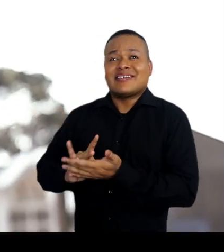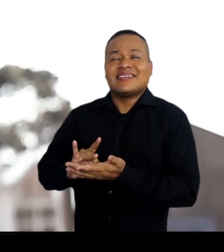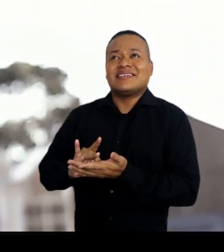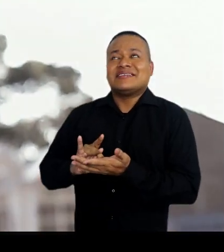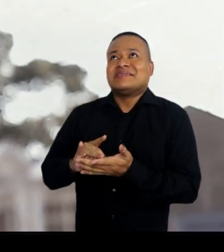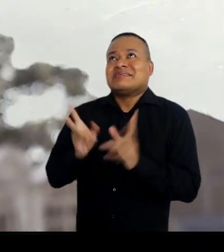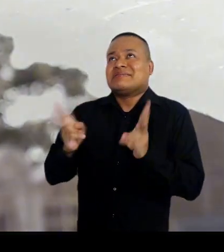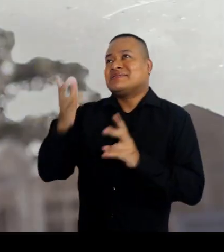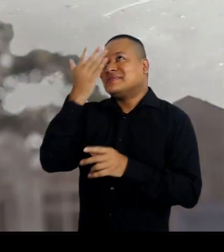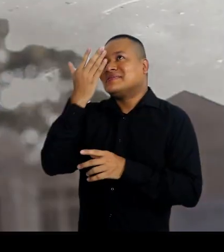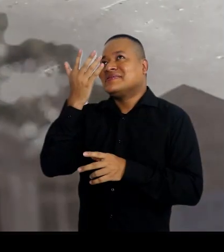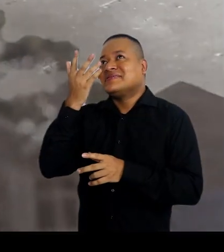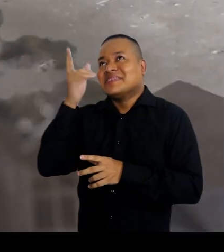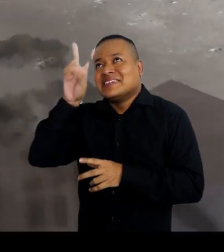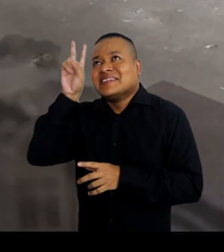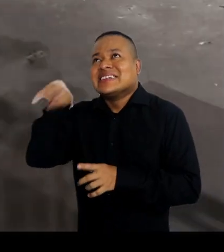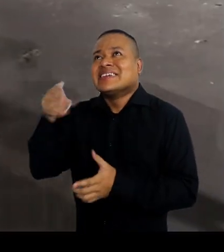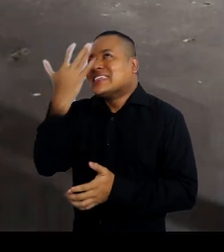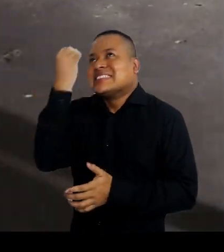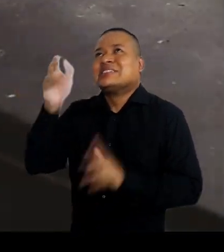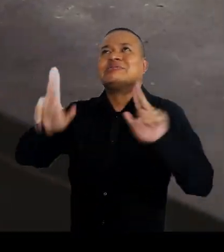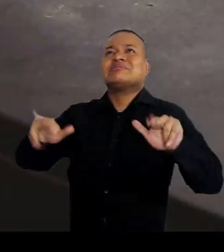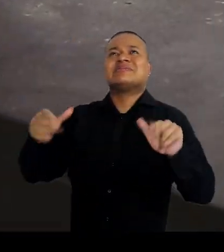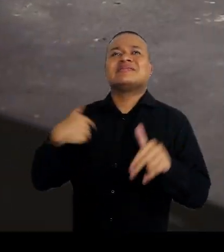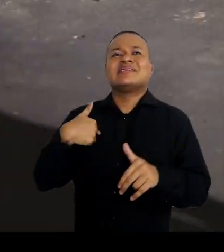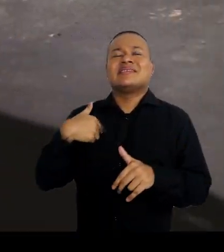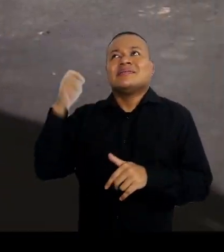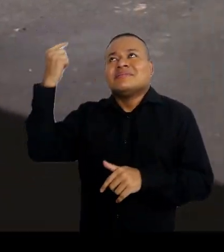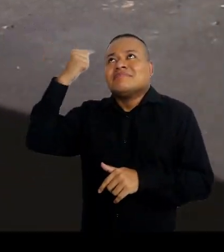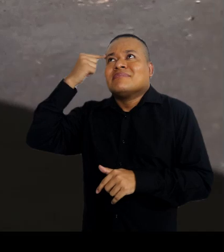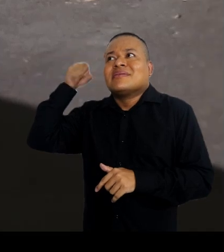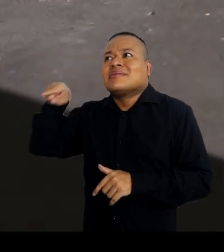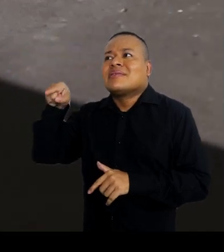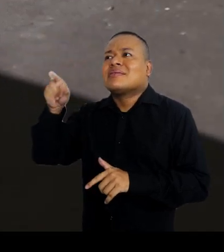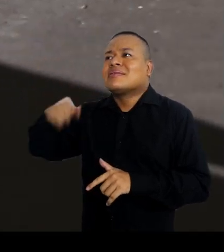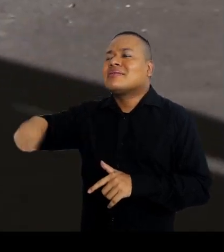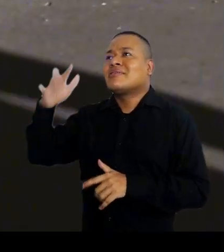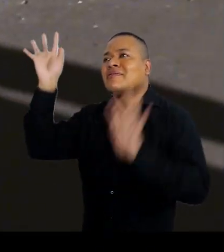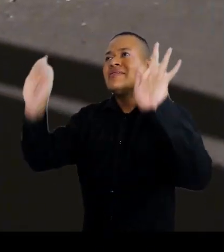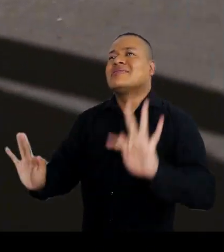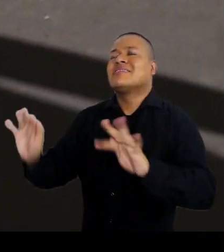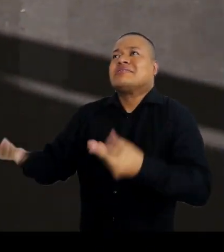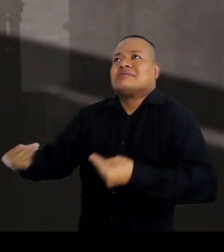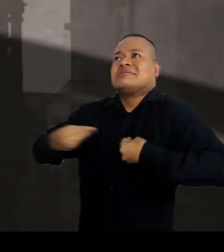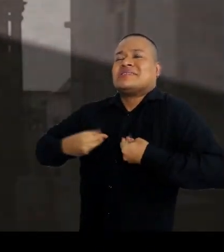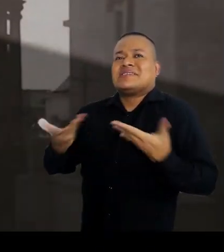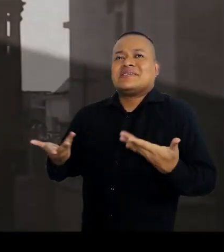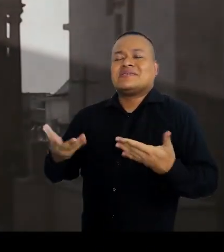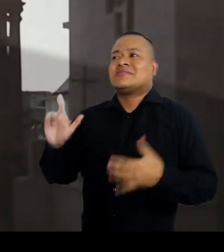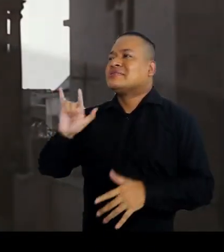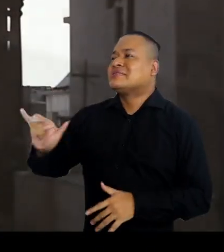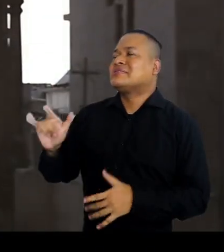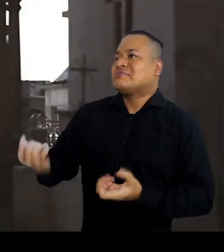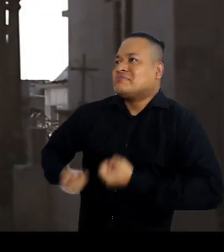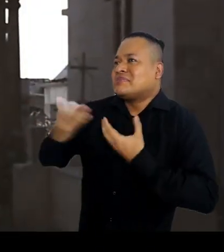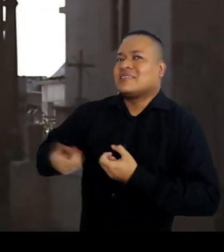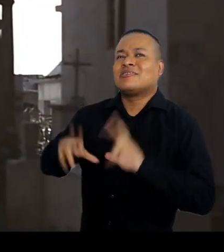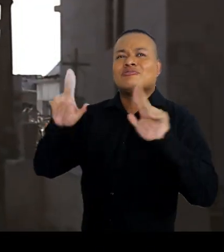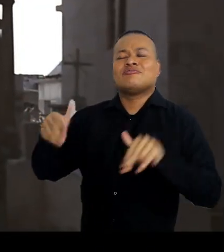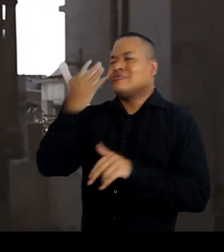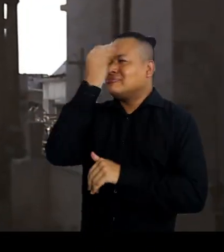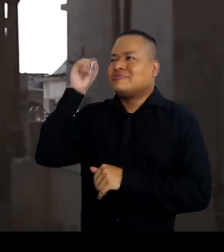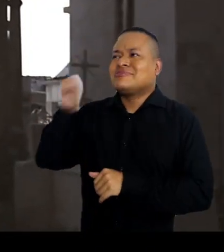cara, é inesquecível. De tudo, de tudo, de tudo. E pensar de tudo, da felicidade que ele nos deu. Te amo,